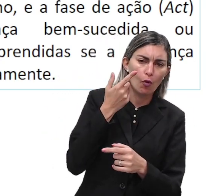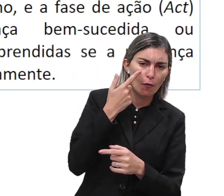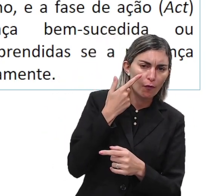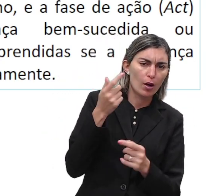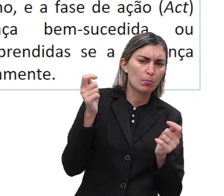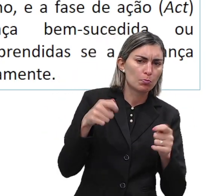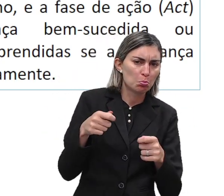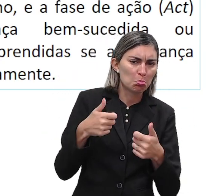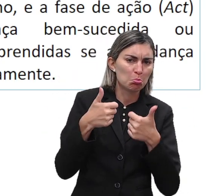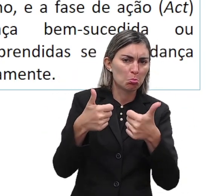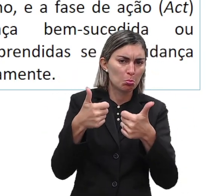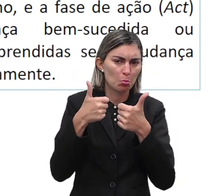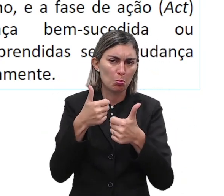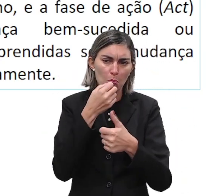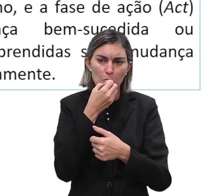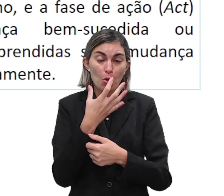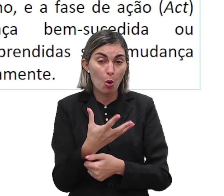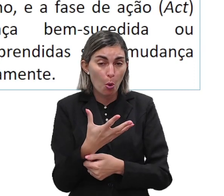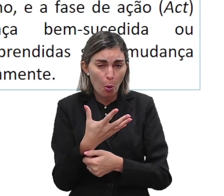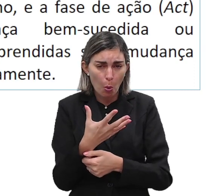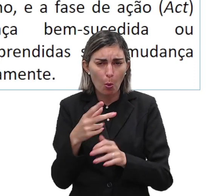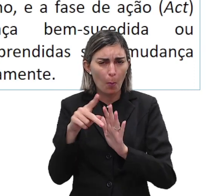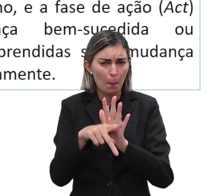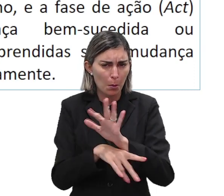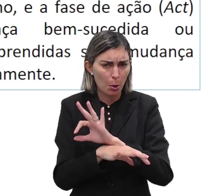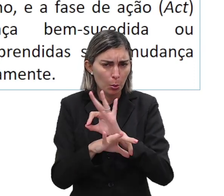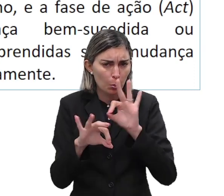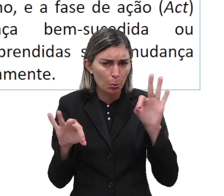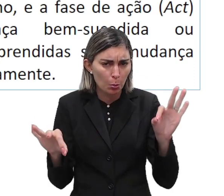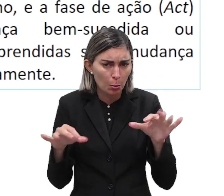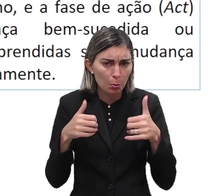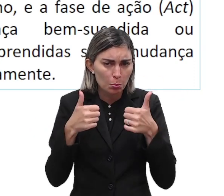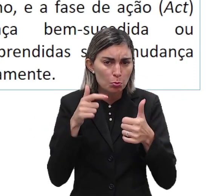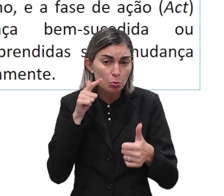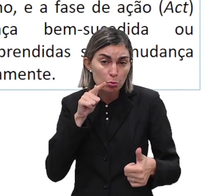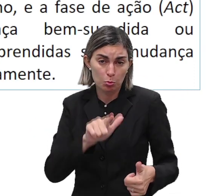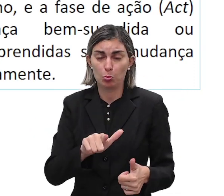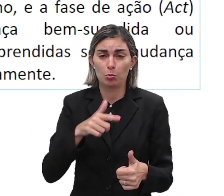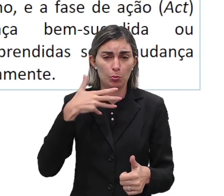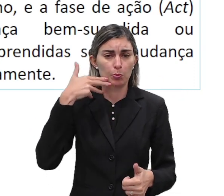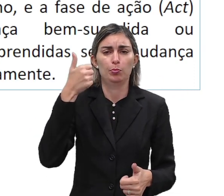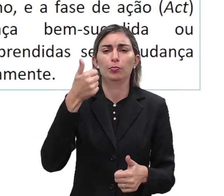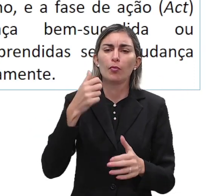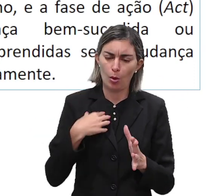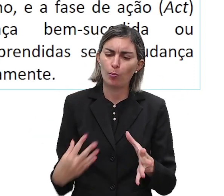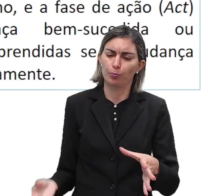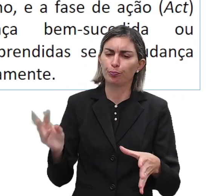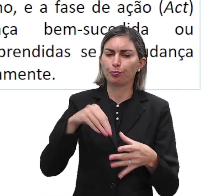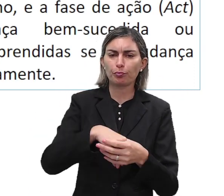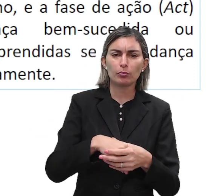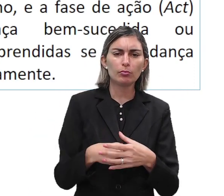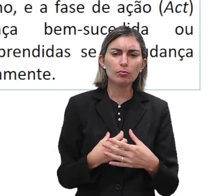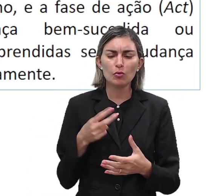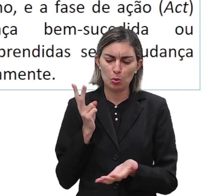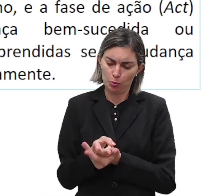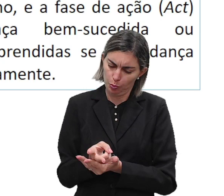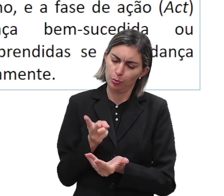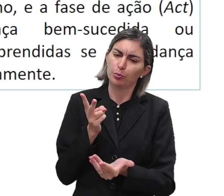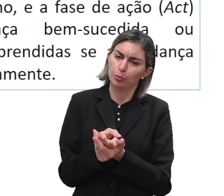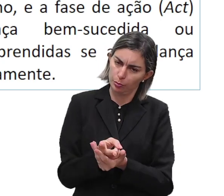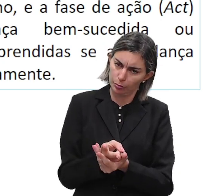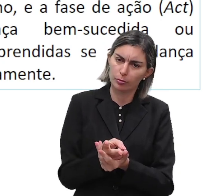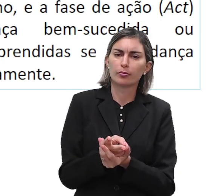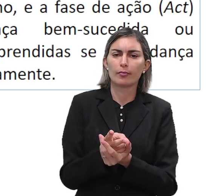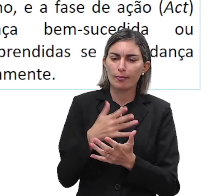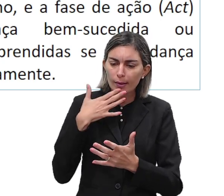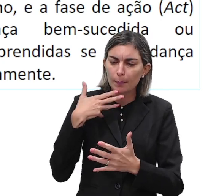está funcionando. Se o plano funcionou, ou seja, a melhoria foi alcançada, eu implemento o plano e continuo